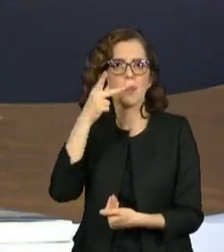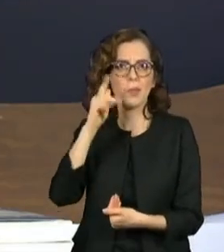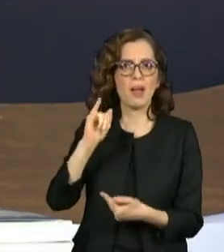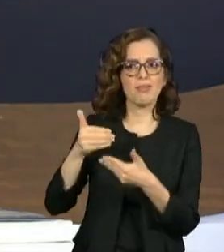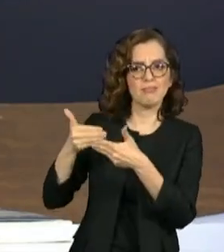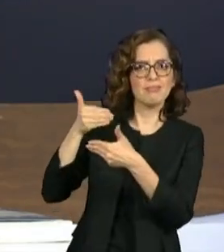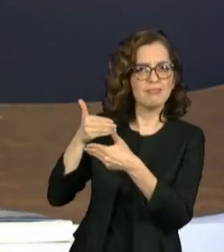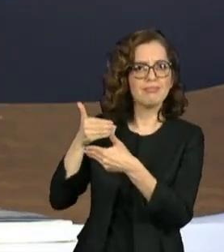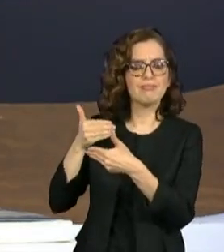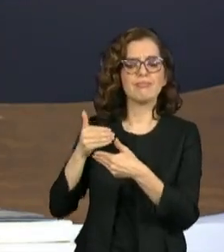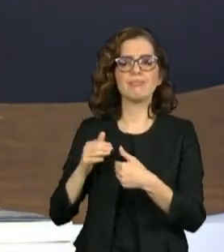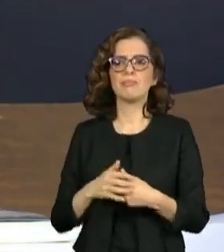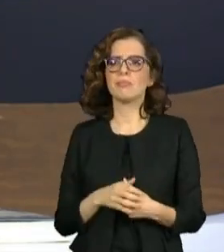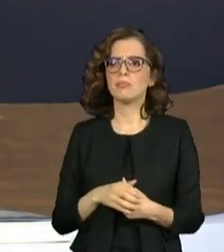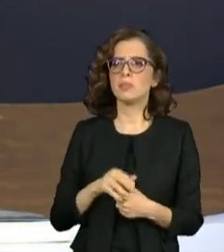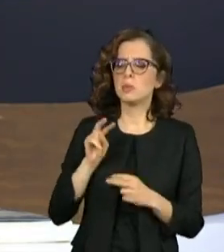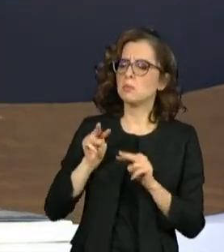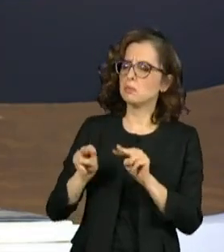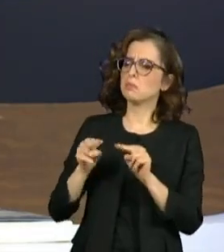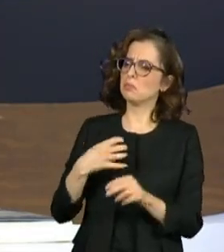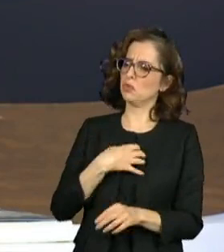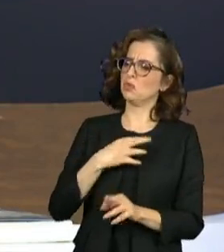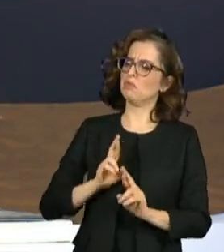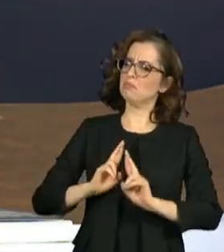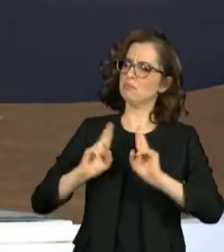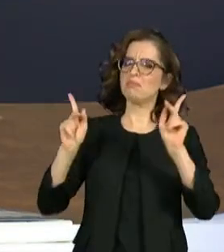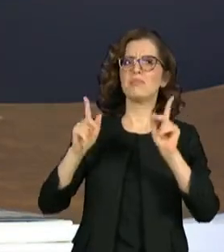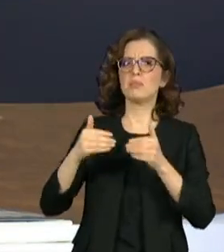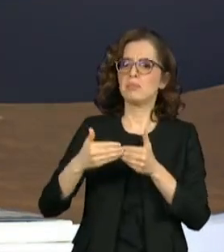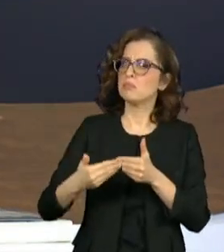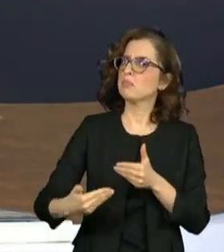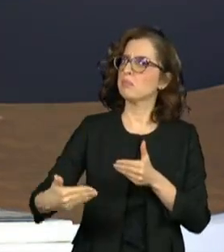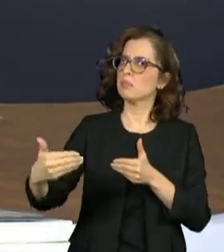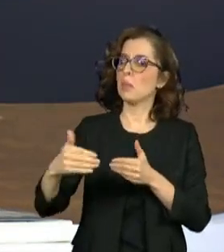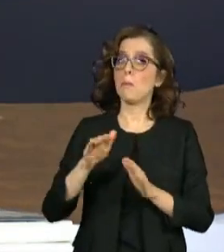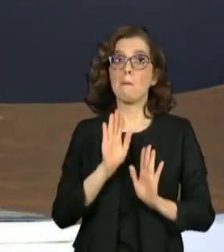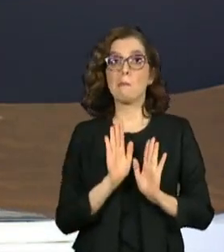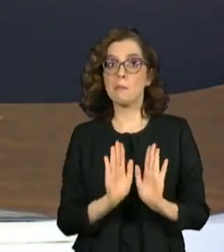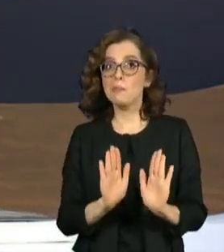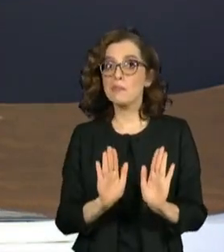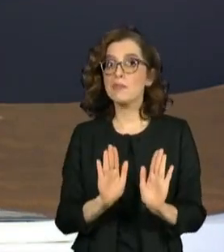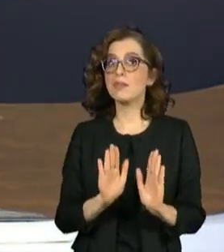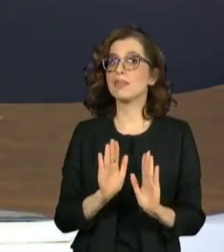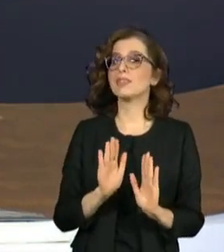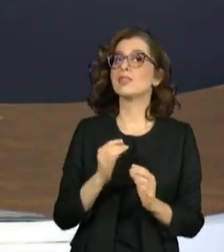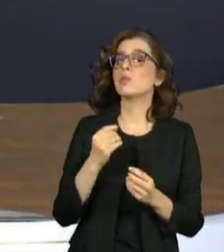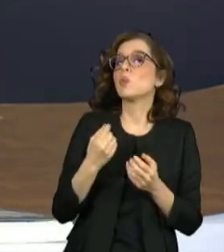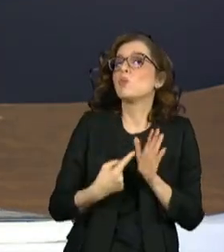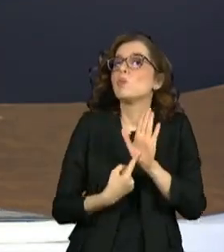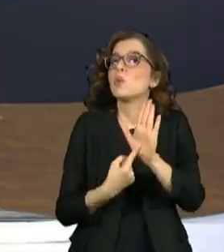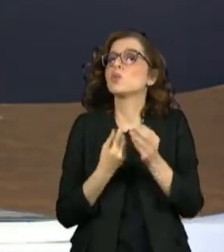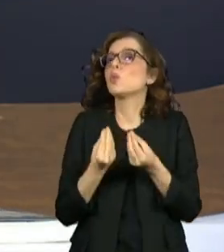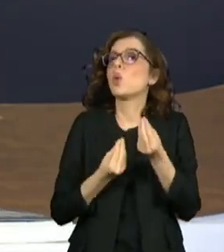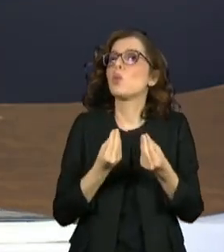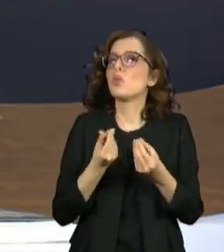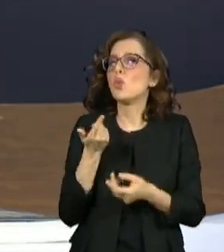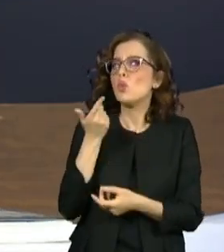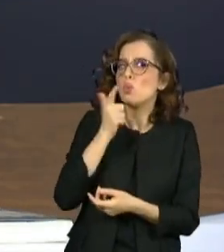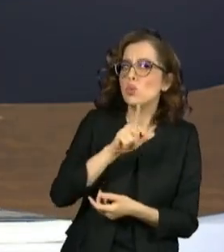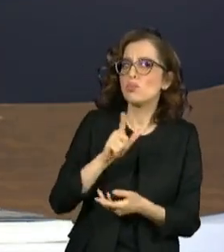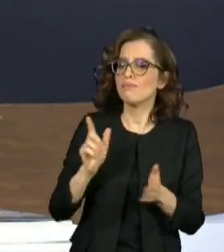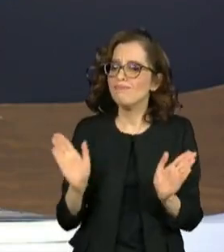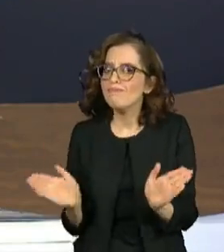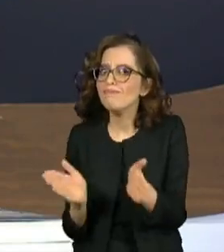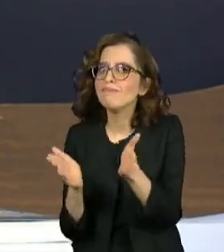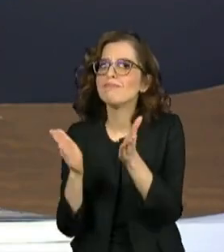evolução da humanidade. De que forma isso pode ser combatido e quantas gerações